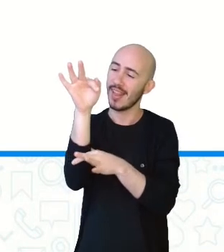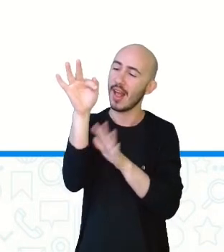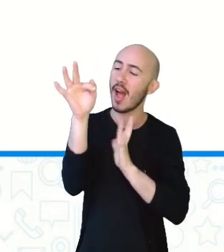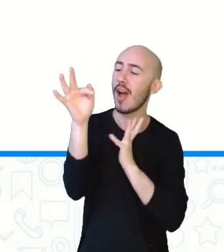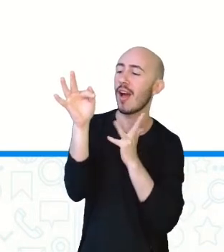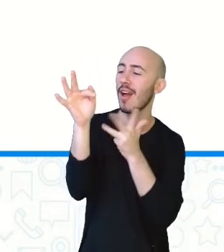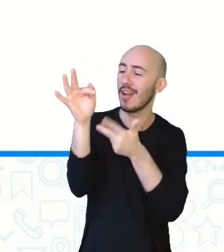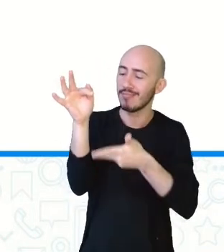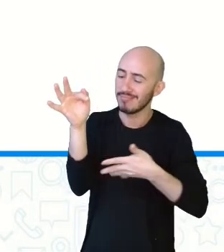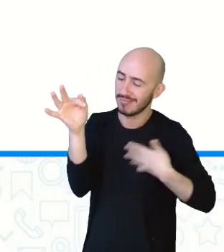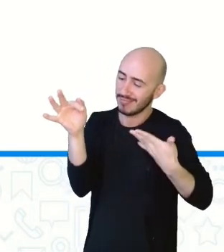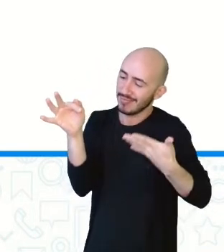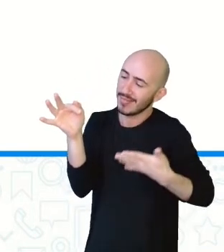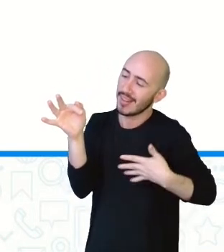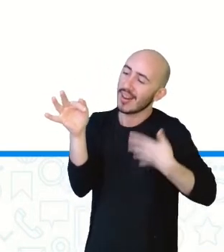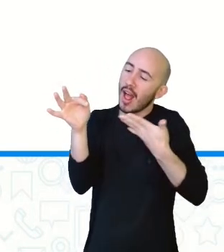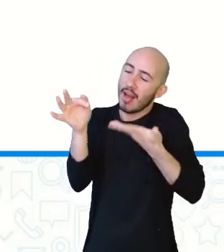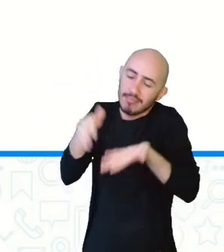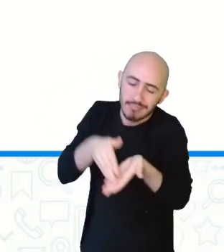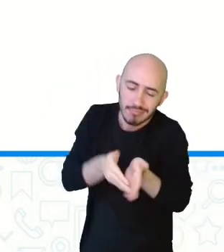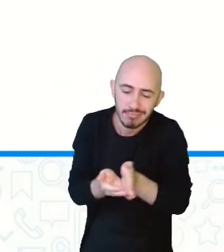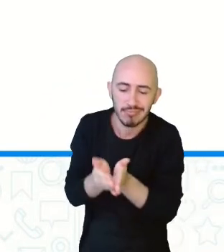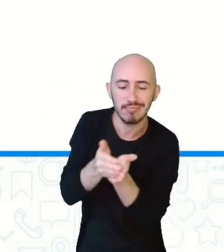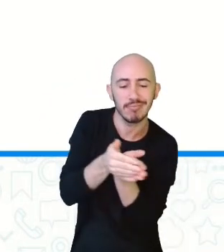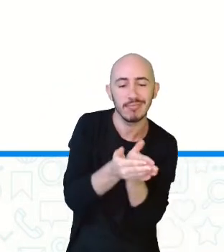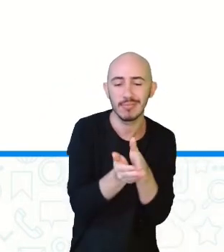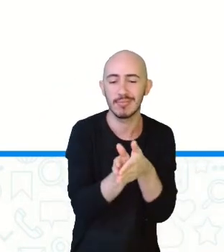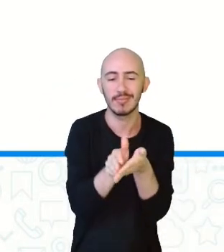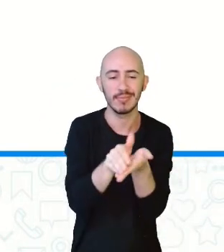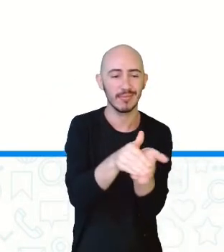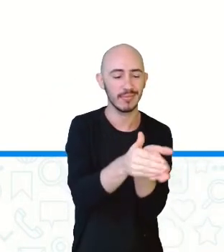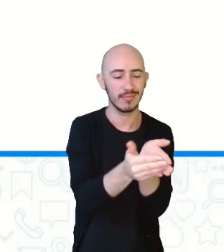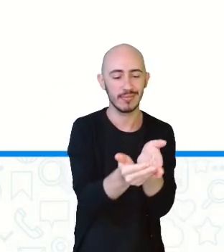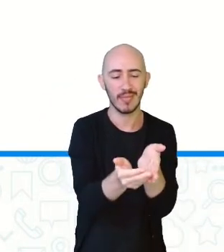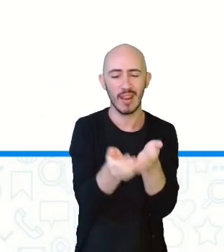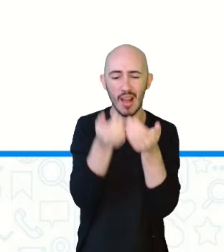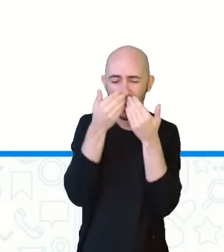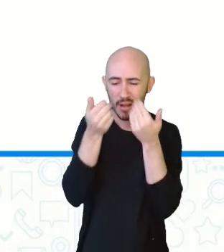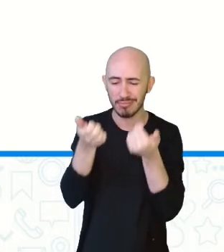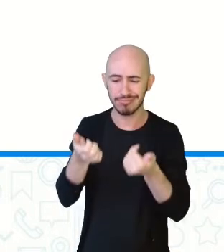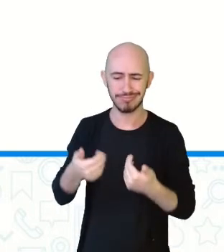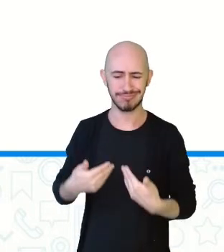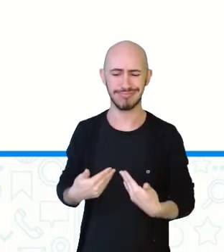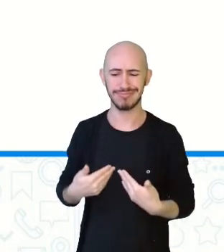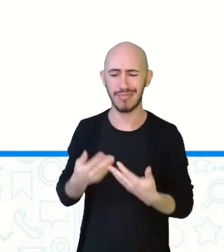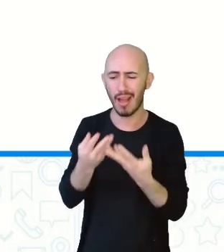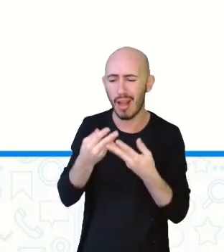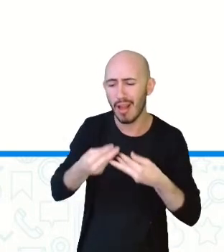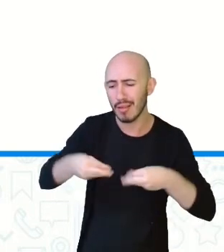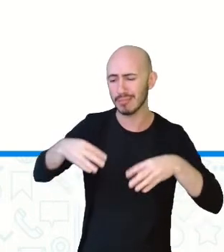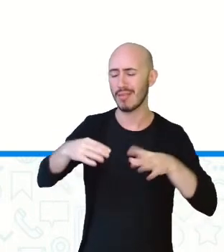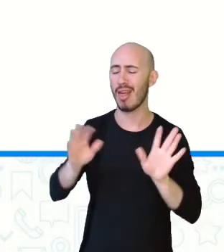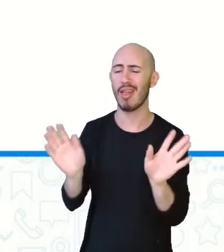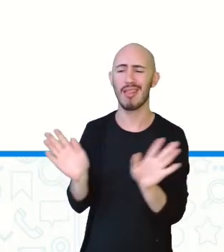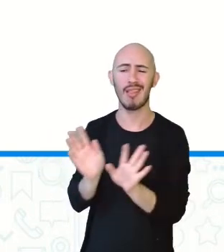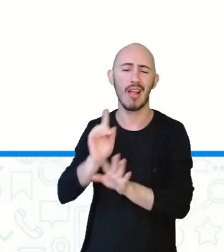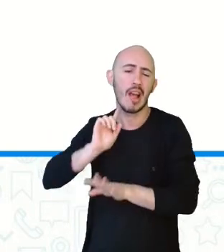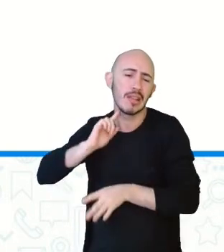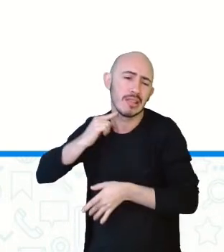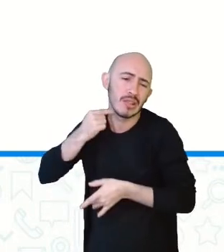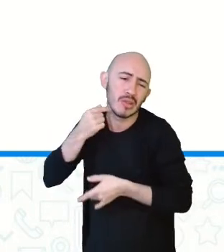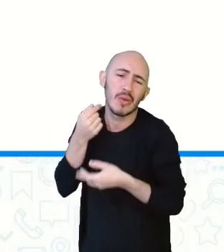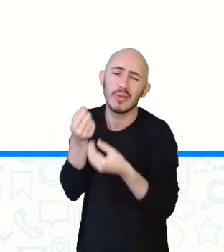mares. Você acha que sou farta, por isso me desperdiça. Você me polui,